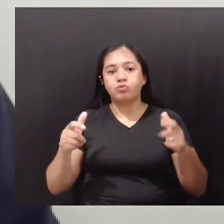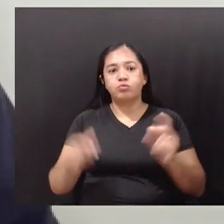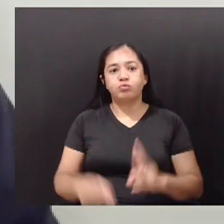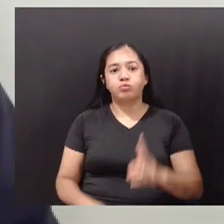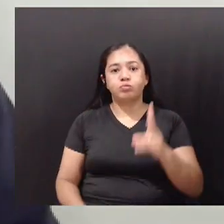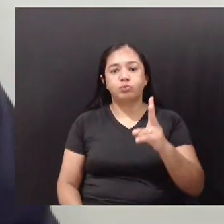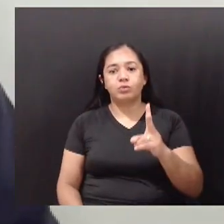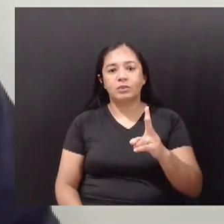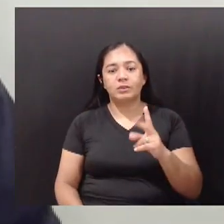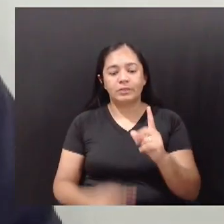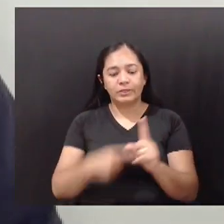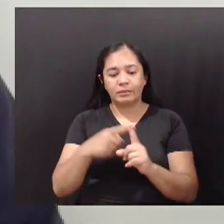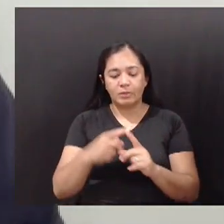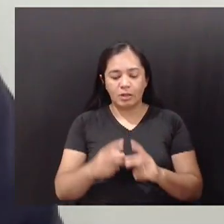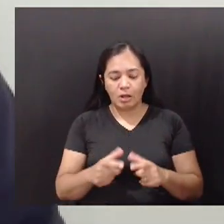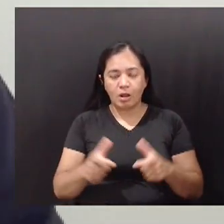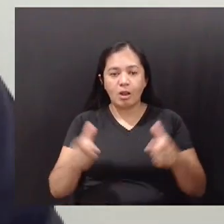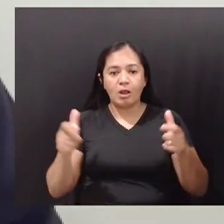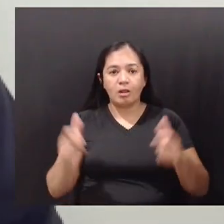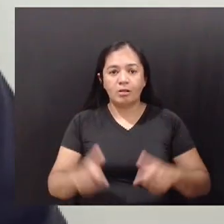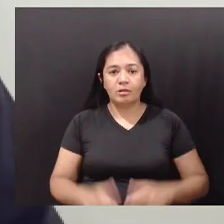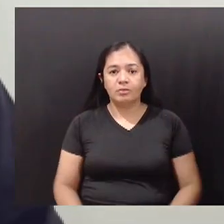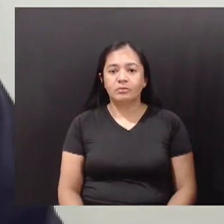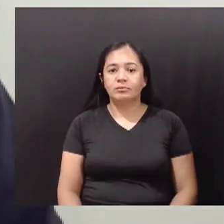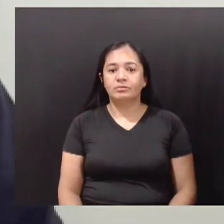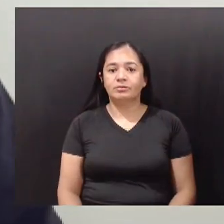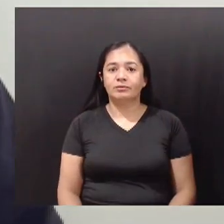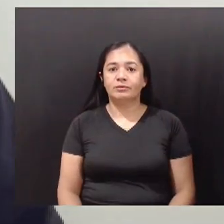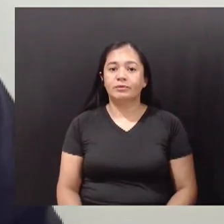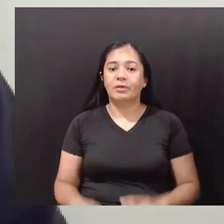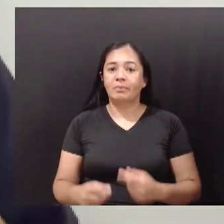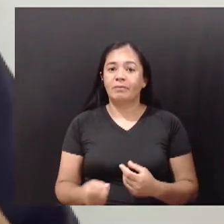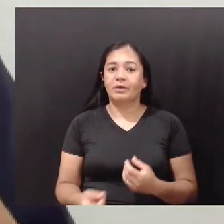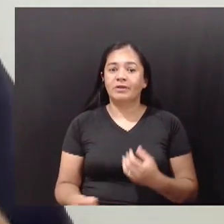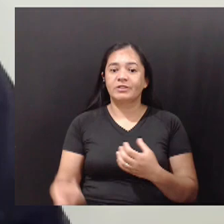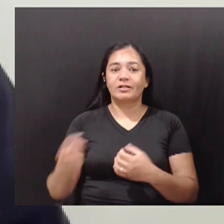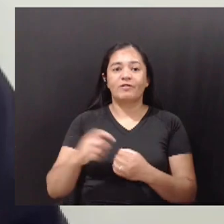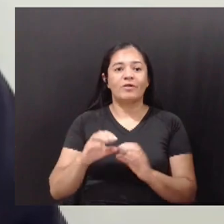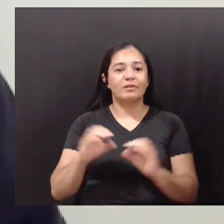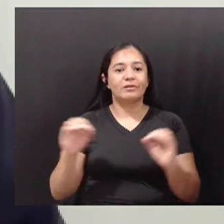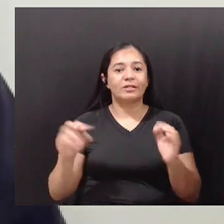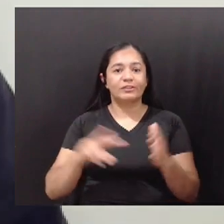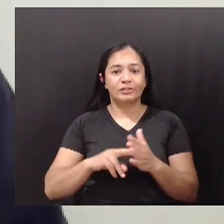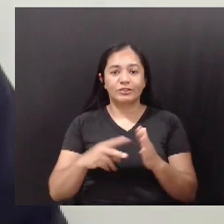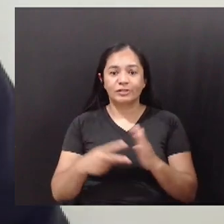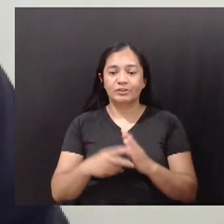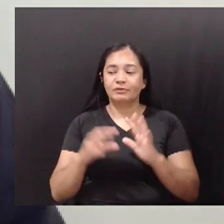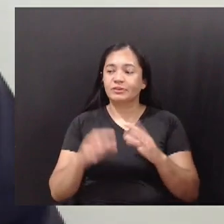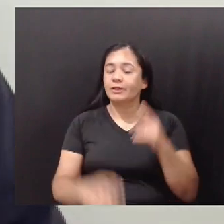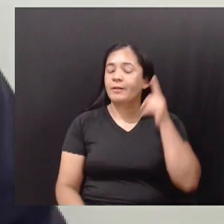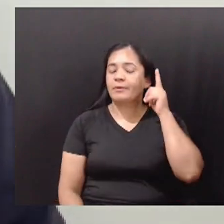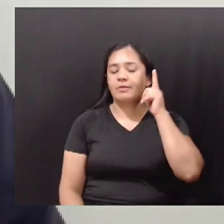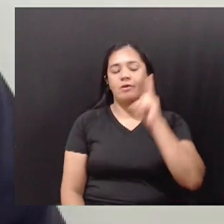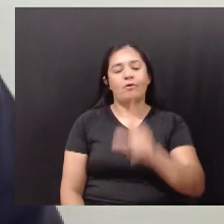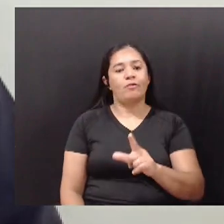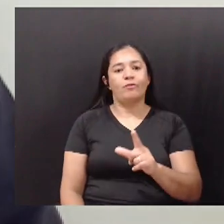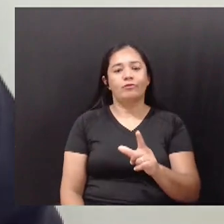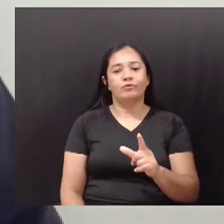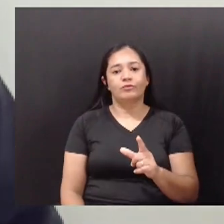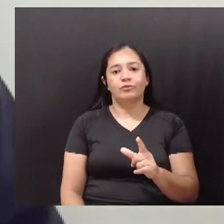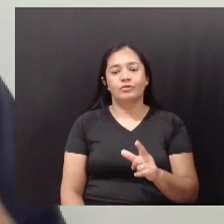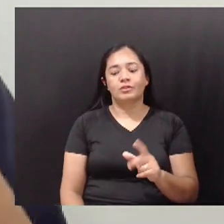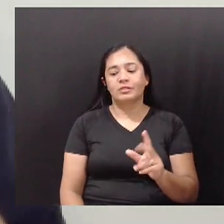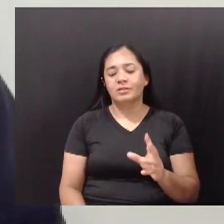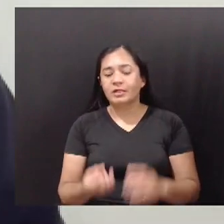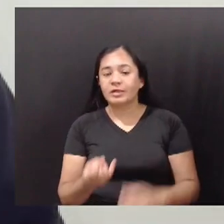e a manutenção. Então, o não retorno tem a referência disso, não conseguir recuperar essas populações de